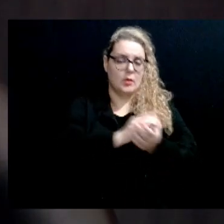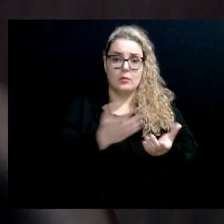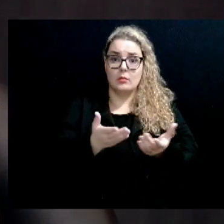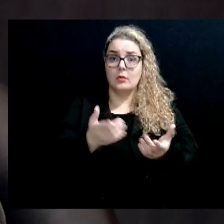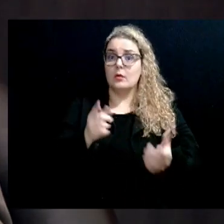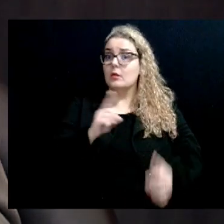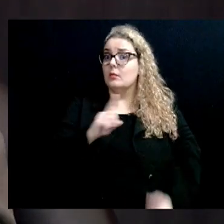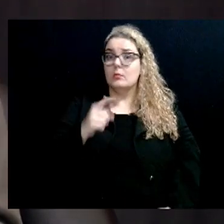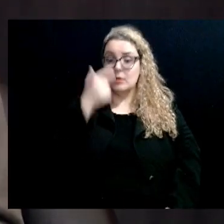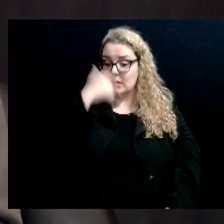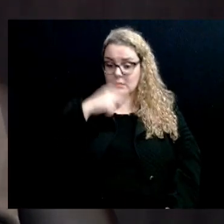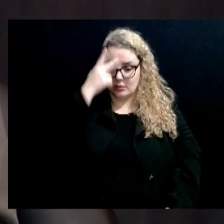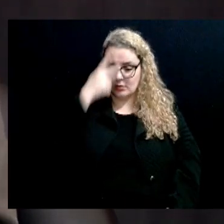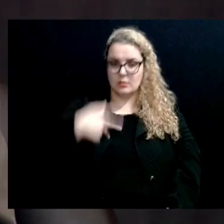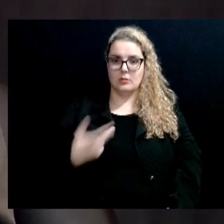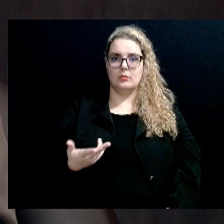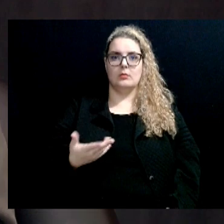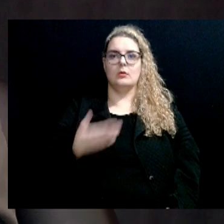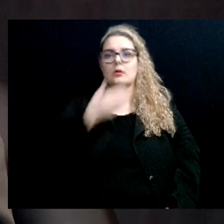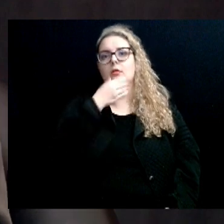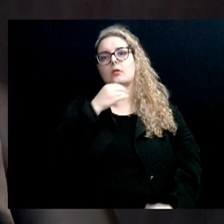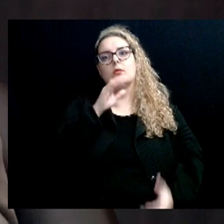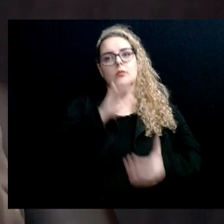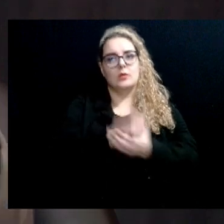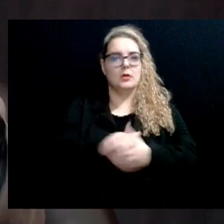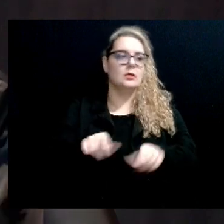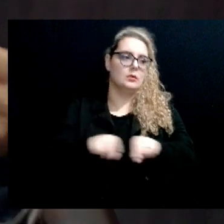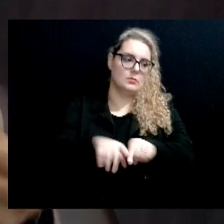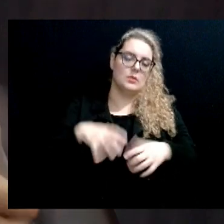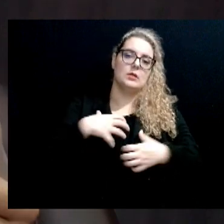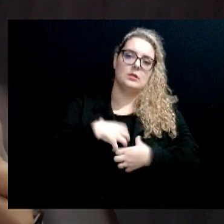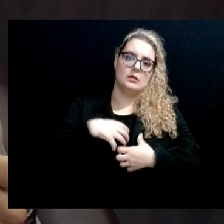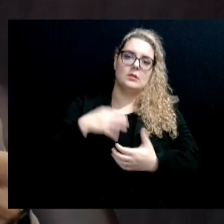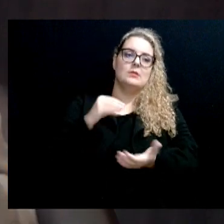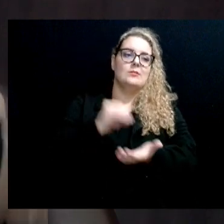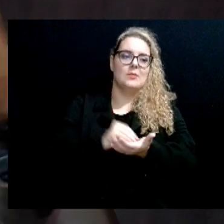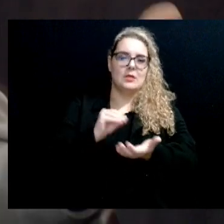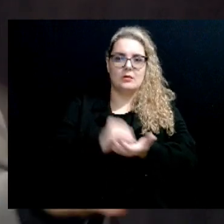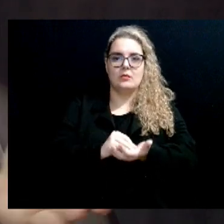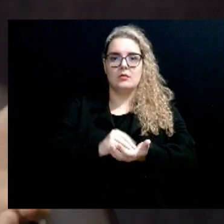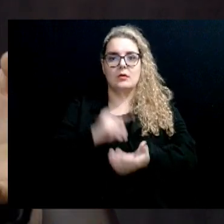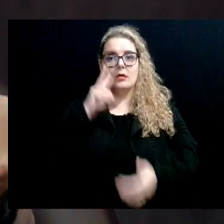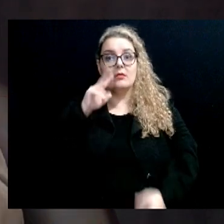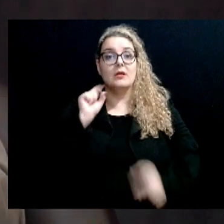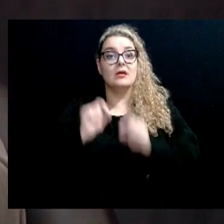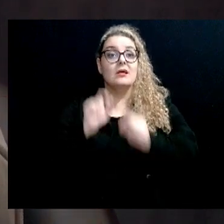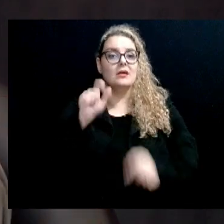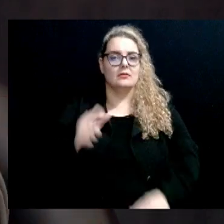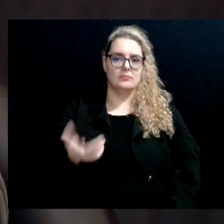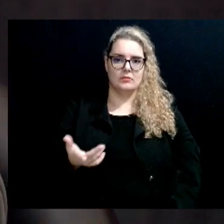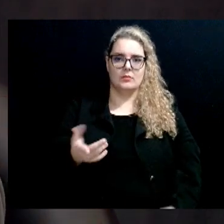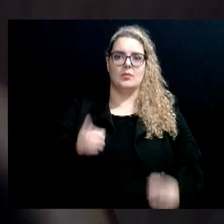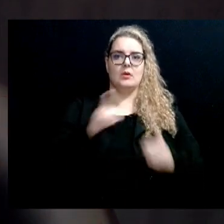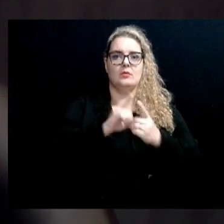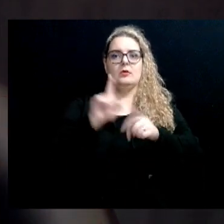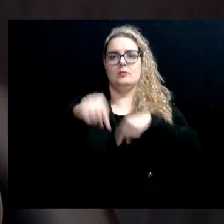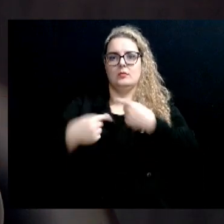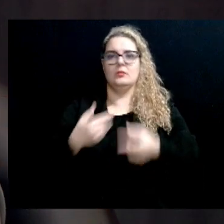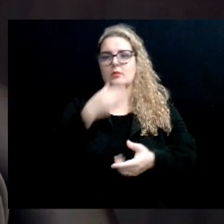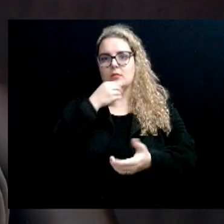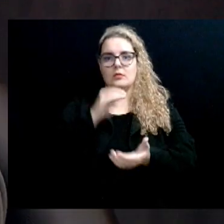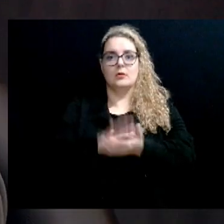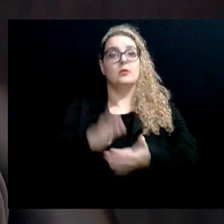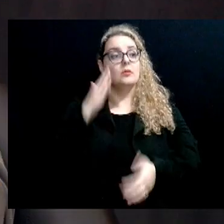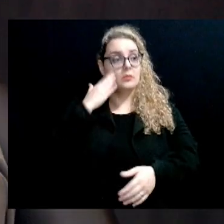E o marido, claro que do outro lado, ele sentia essa ausência de ver quem ela realmente era. Tanto que eu atendi o marido depois, e eu entendi o lado dele também, mas você vê que os